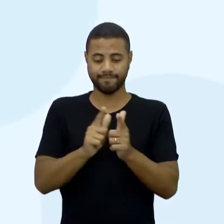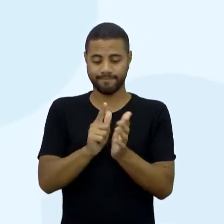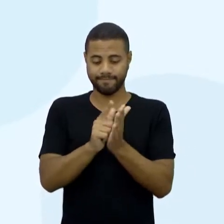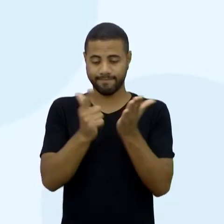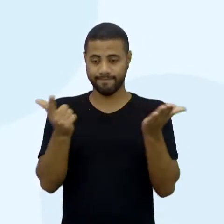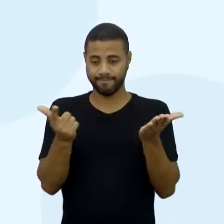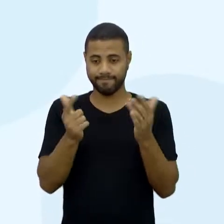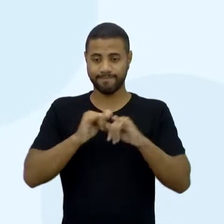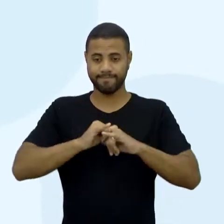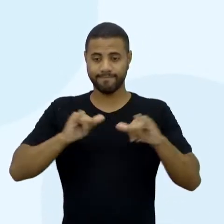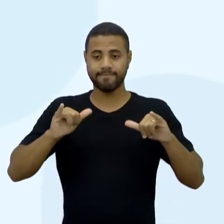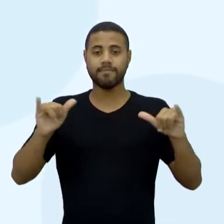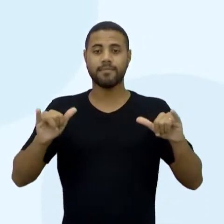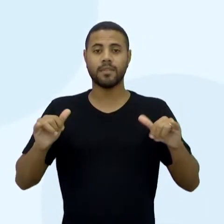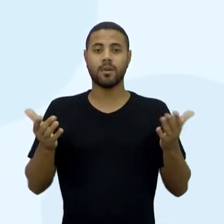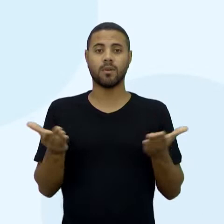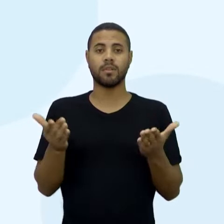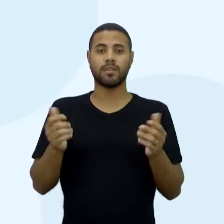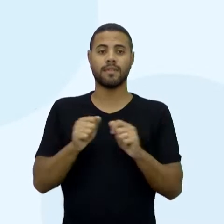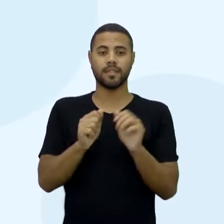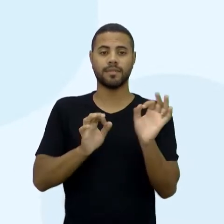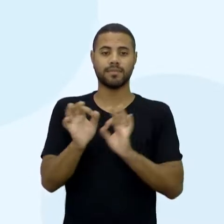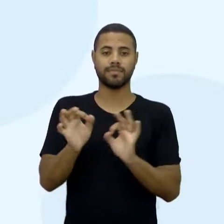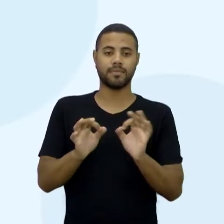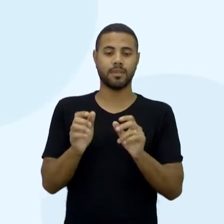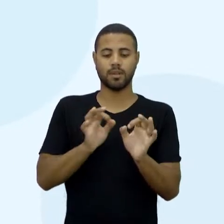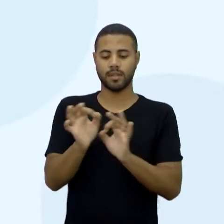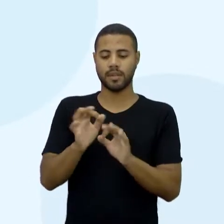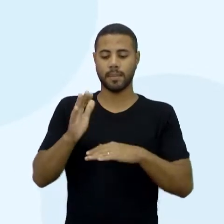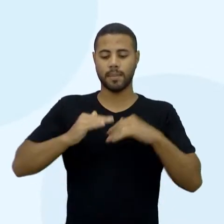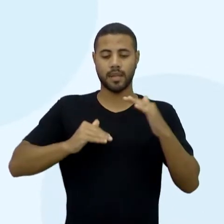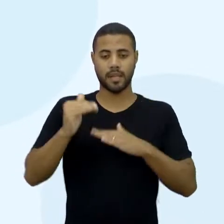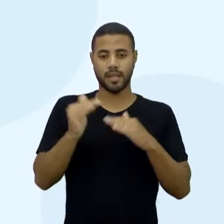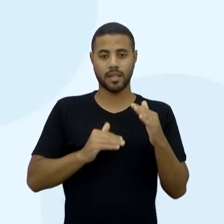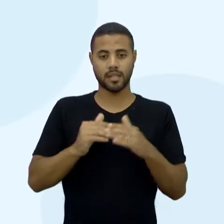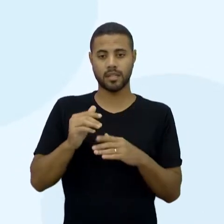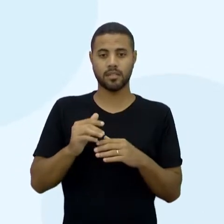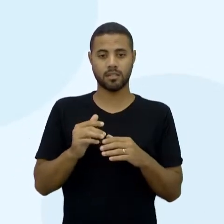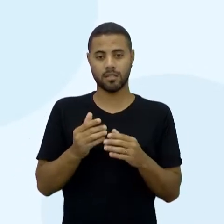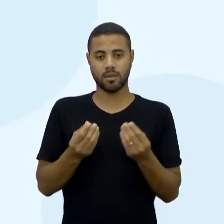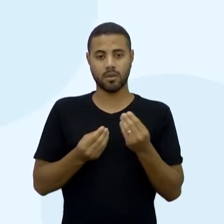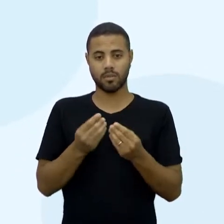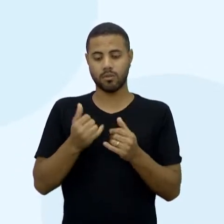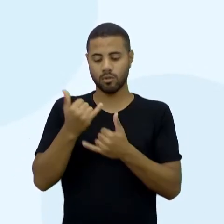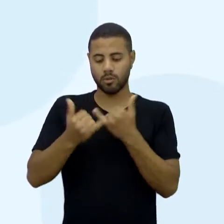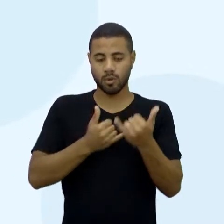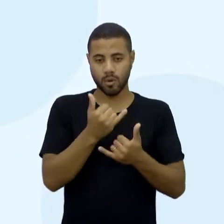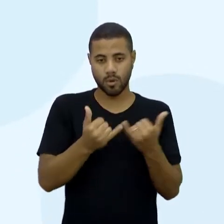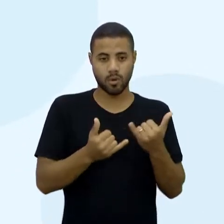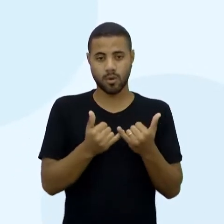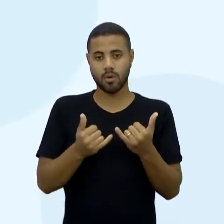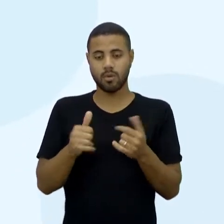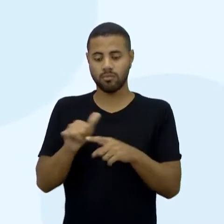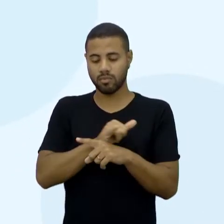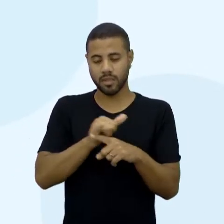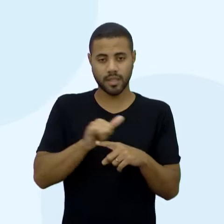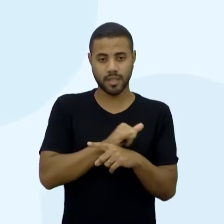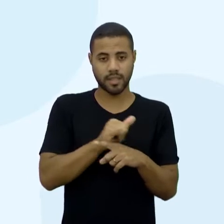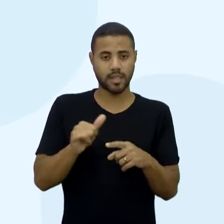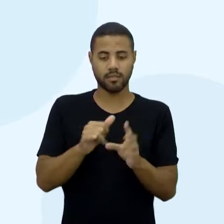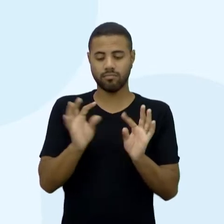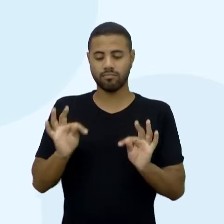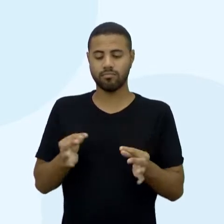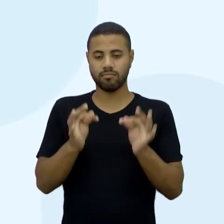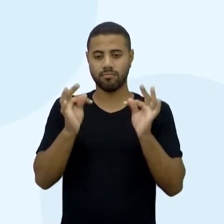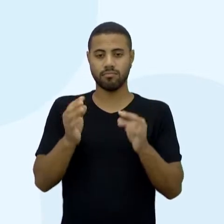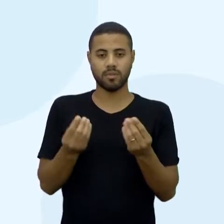que faremos aqui hoje. Organizar para a prática os fundamentos, os mini-jogos, a tática e a técnica e